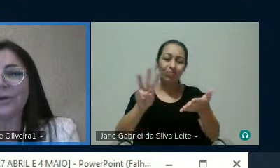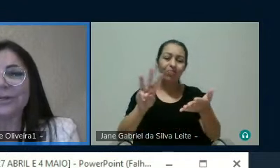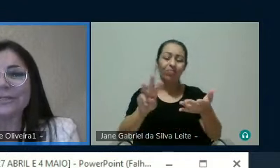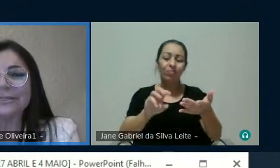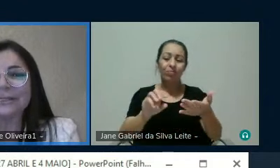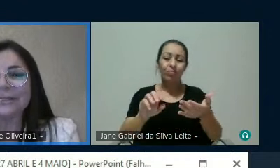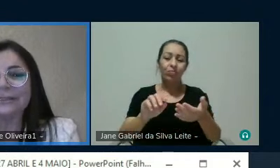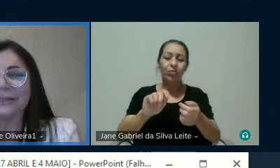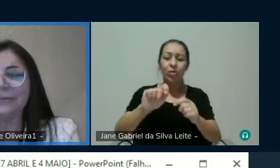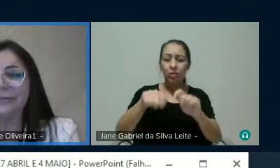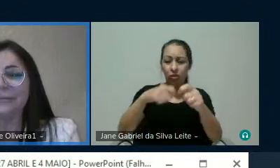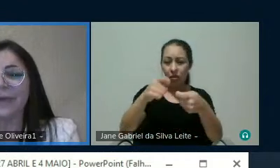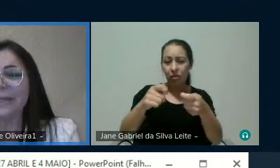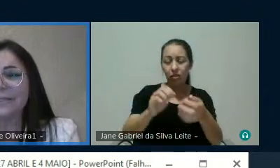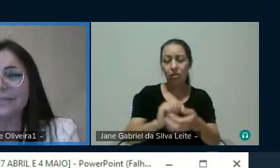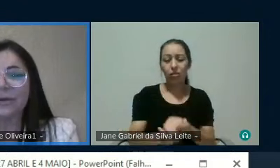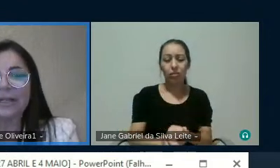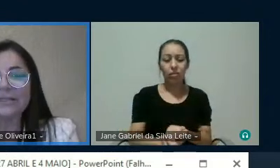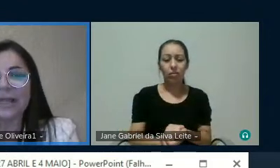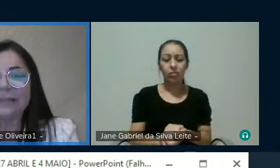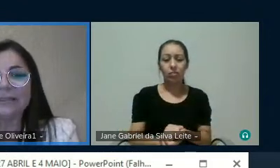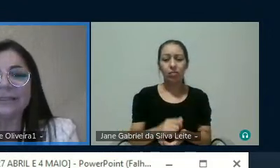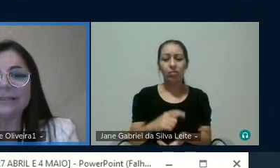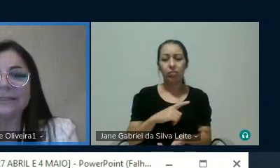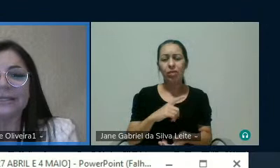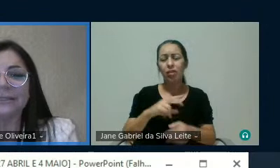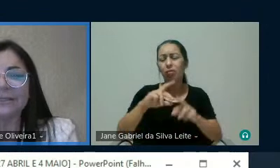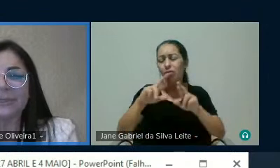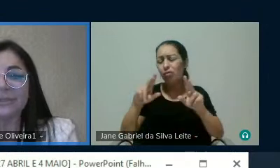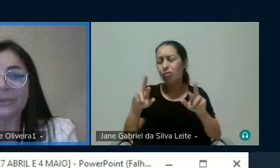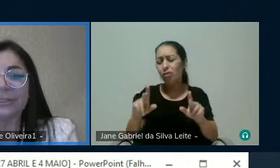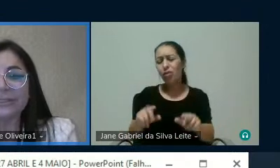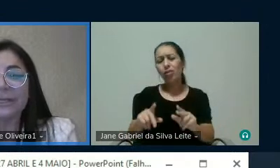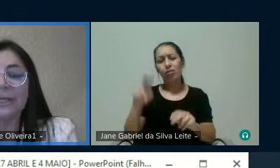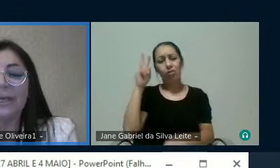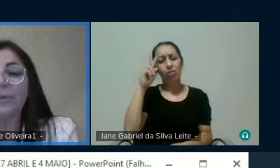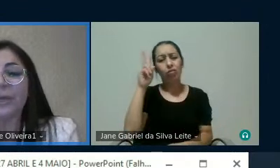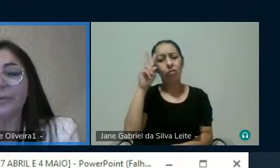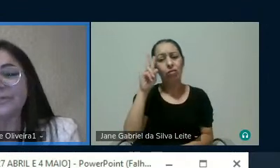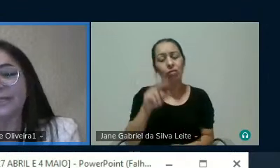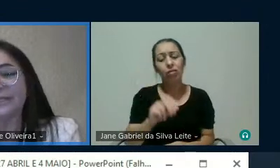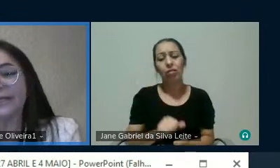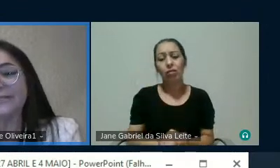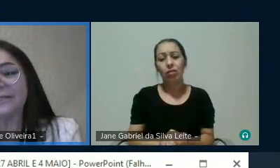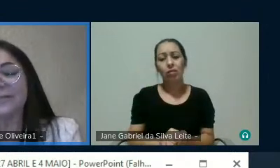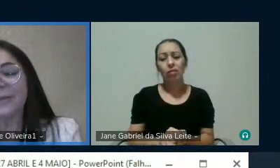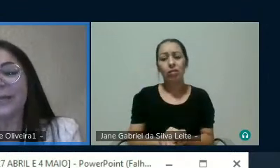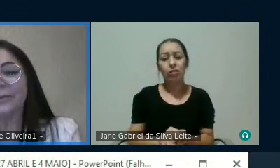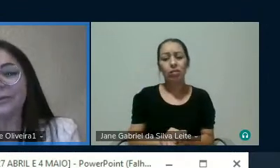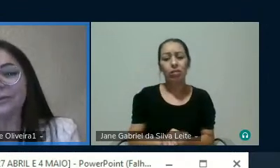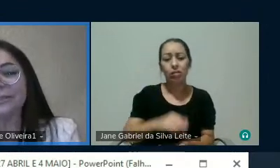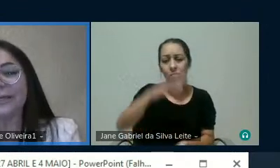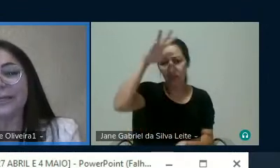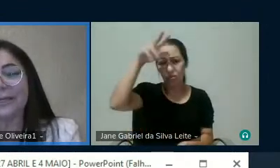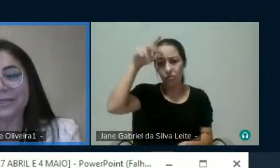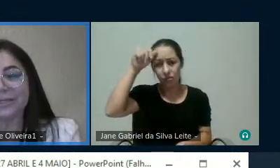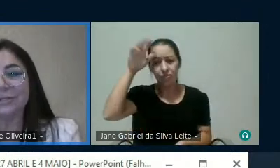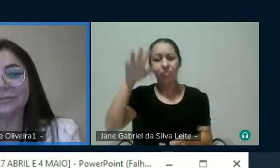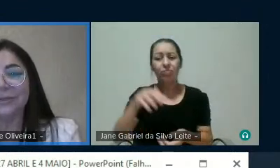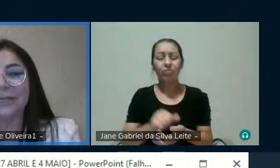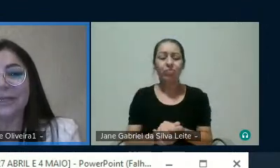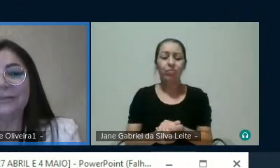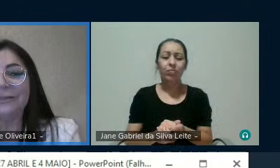Boto Cor-de-Rosa, tem várias histórias lá das lendas amazônicas, porque a professora Thais, ela trabalhou